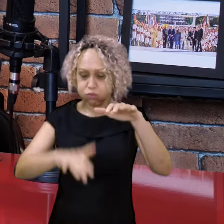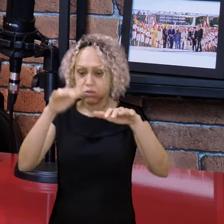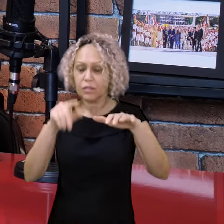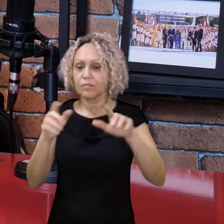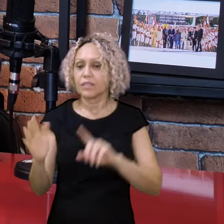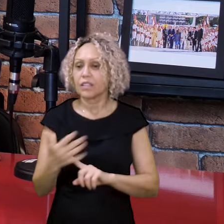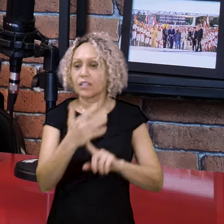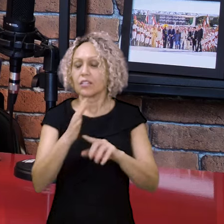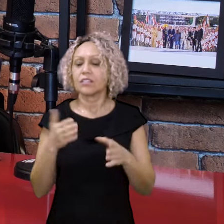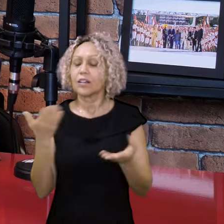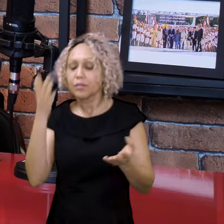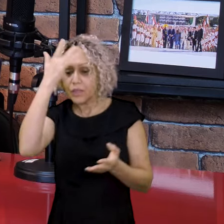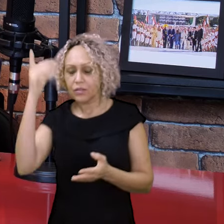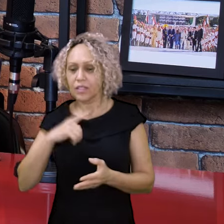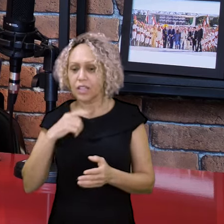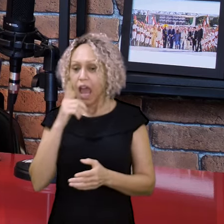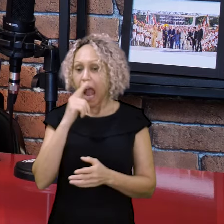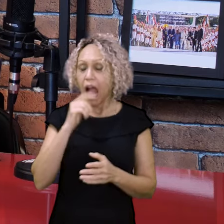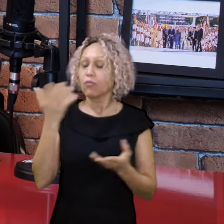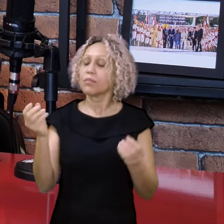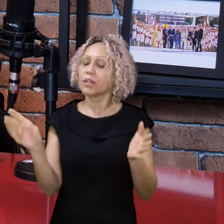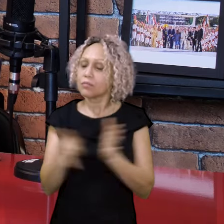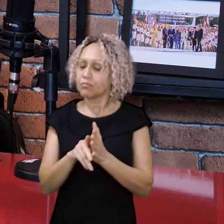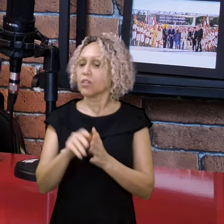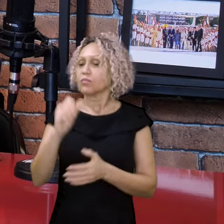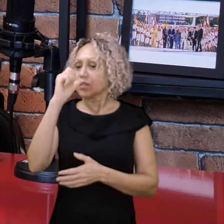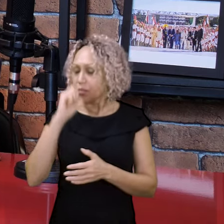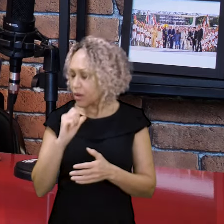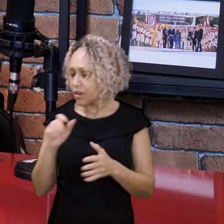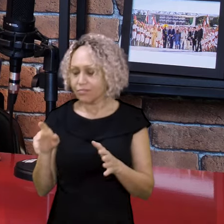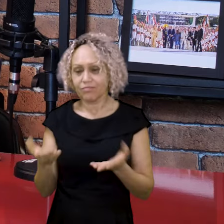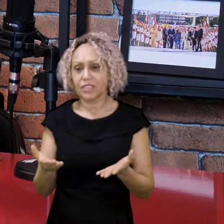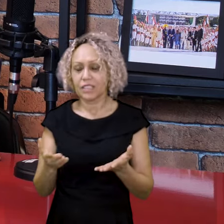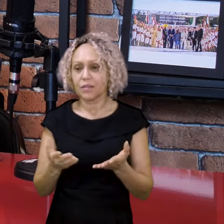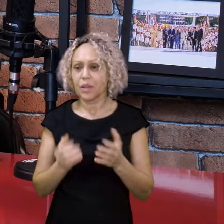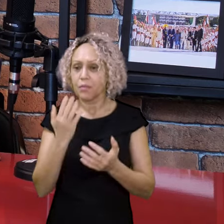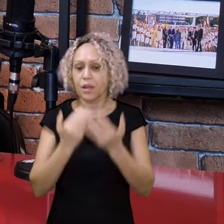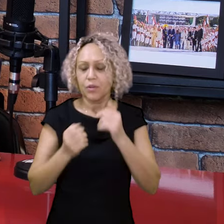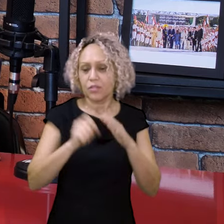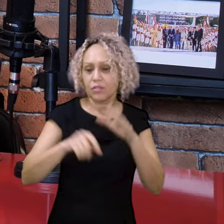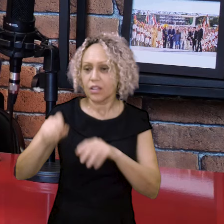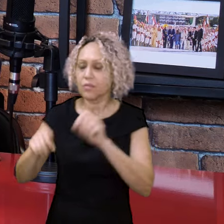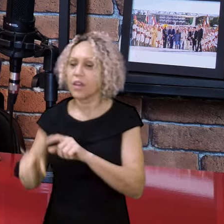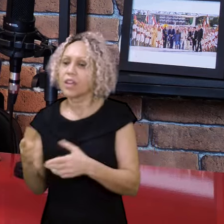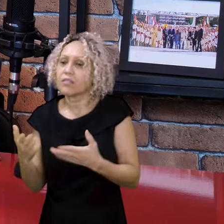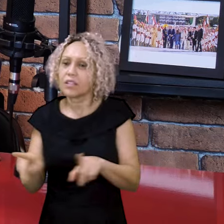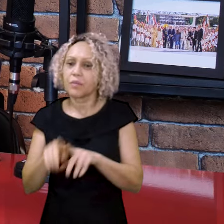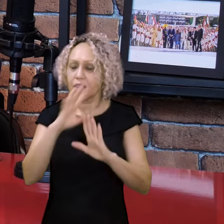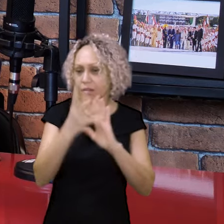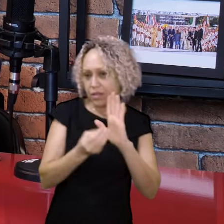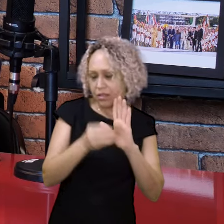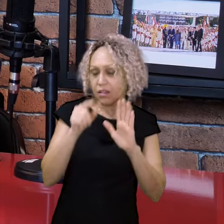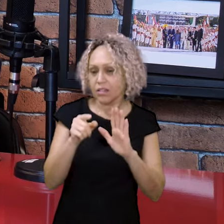a implantação de tecnologias sociais de acesso à água para o consumo humano, produção de alimentos e inclusão social e produtiva na Amazônia.